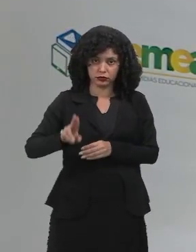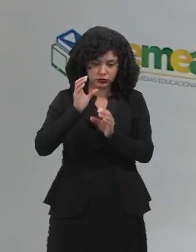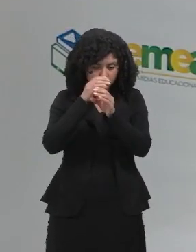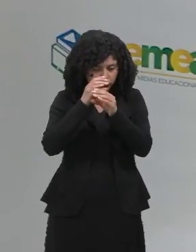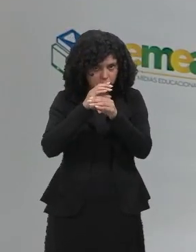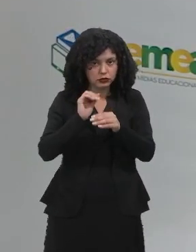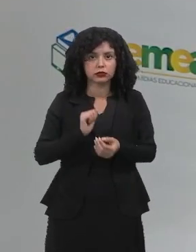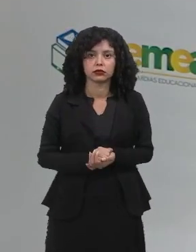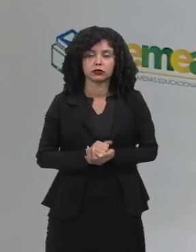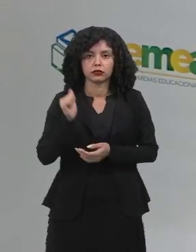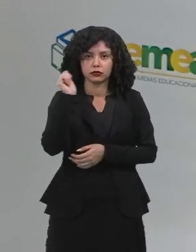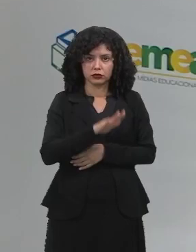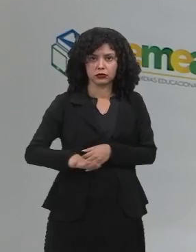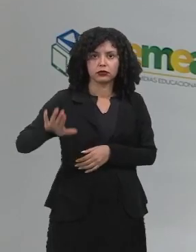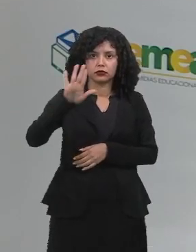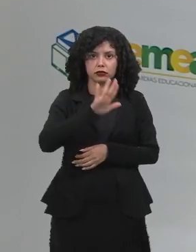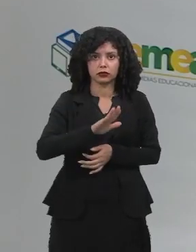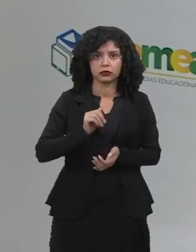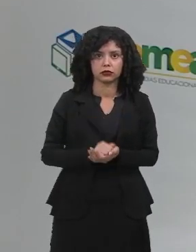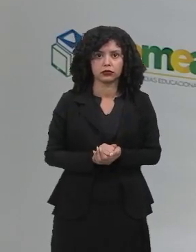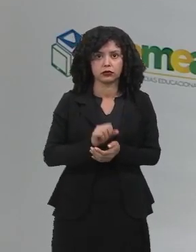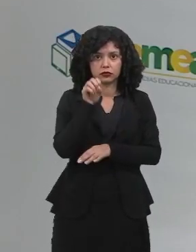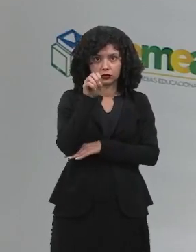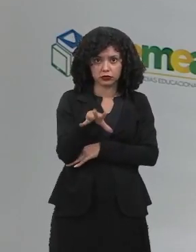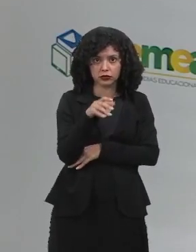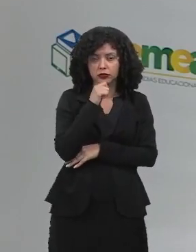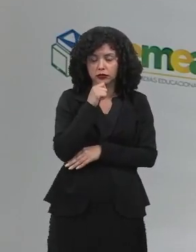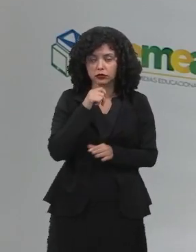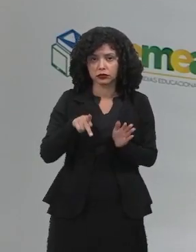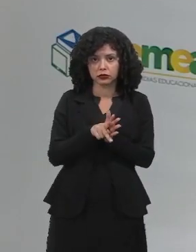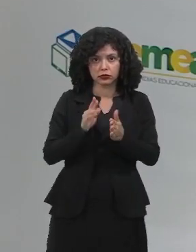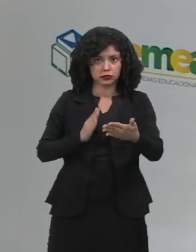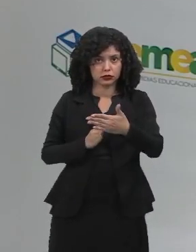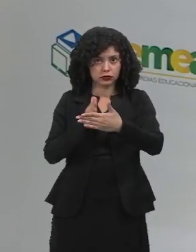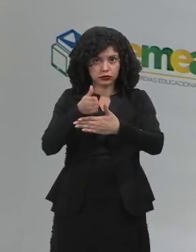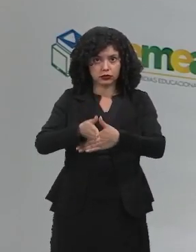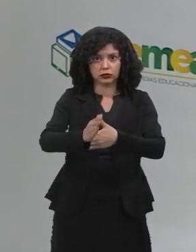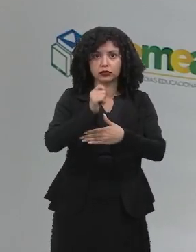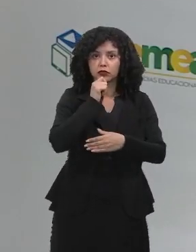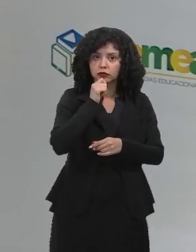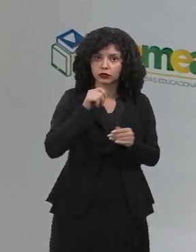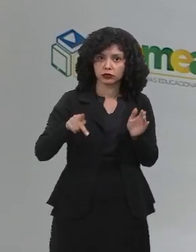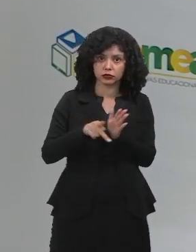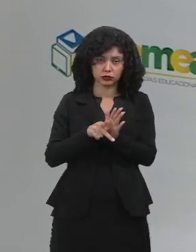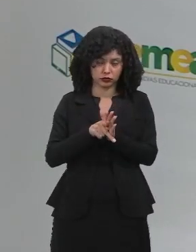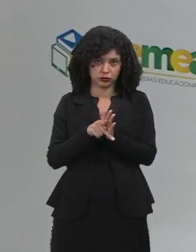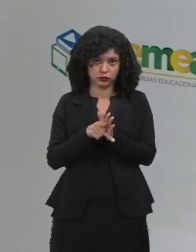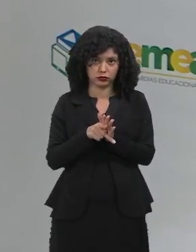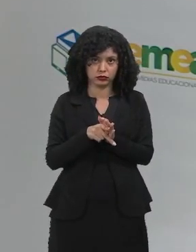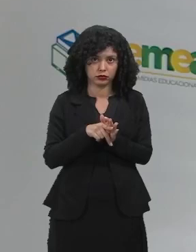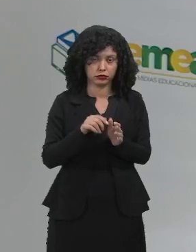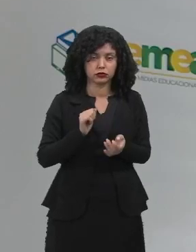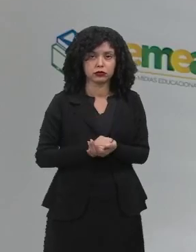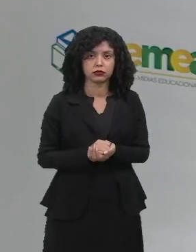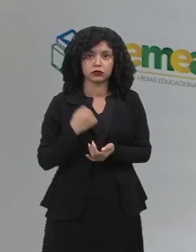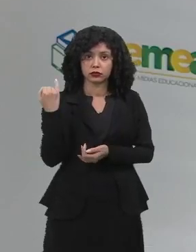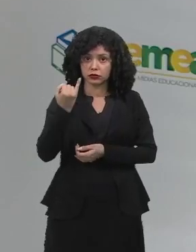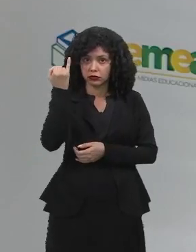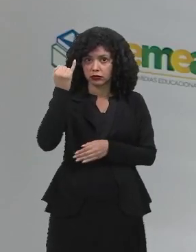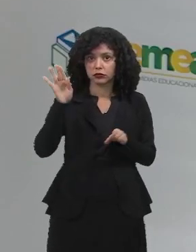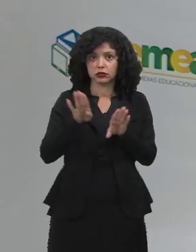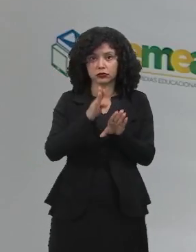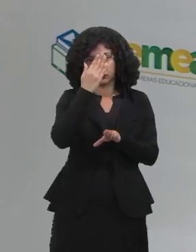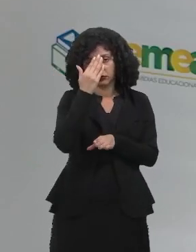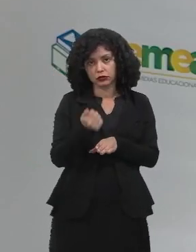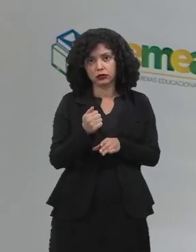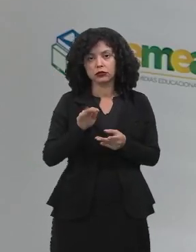microscópio. Geralmente, o microscópio, a luz ultrapassa alguns obstáculos ali que são colocados na lente do microscópio. É importante saber que